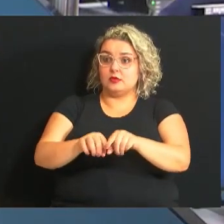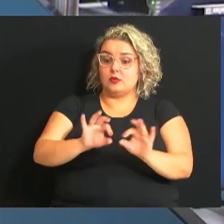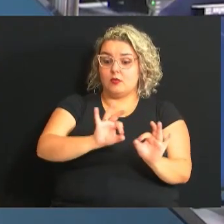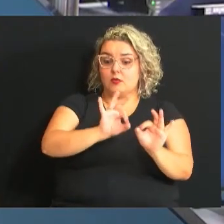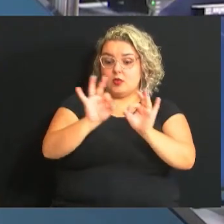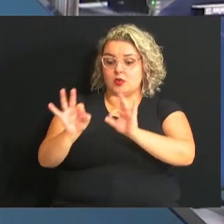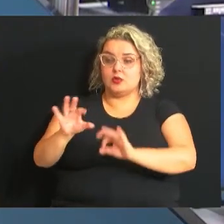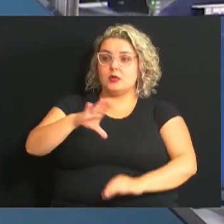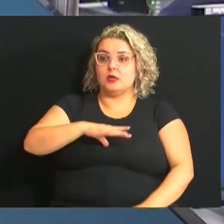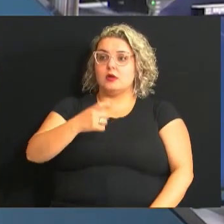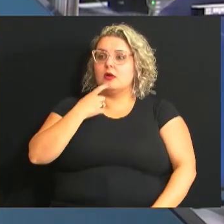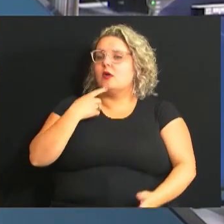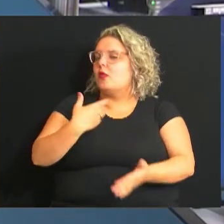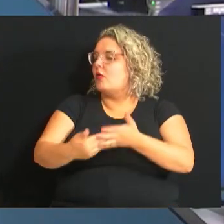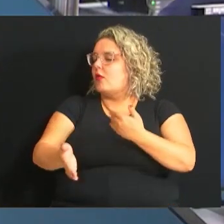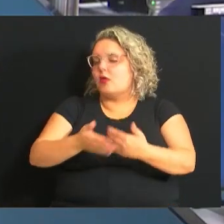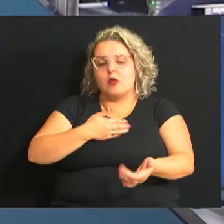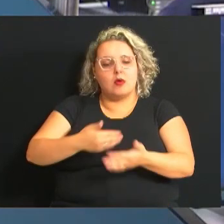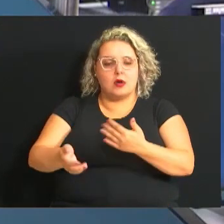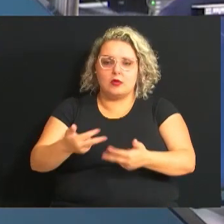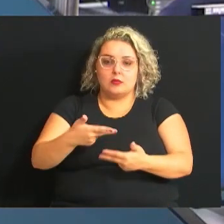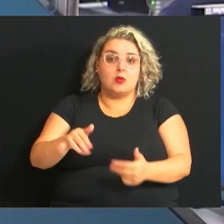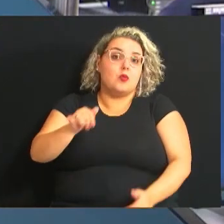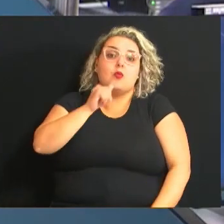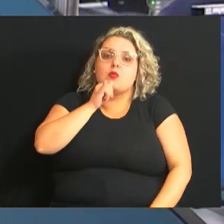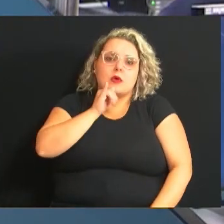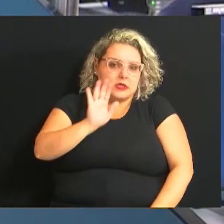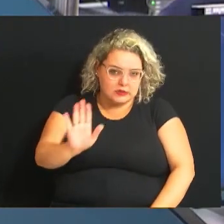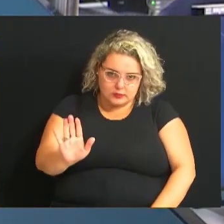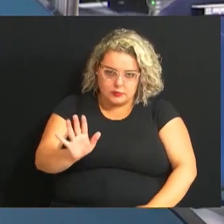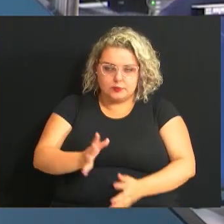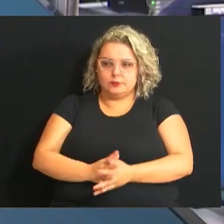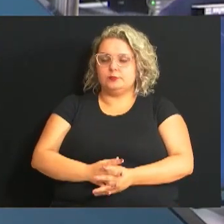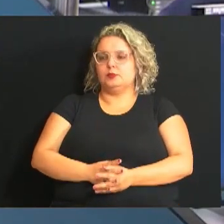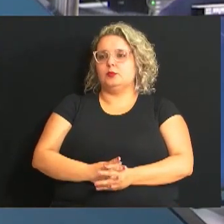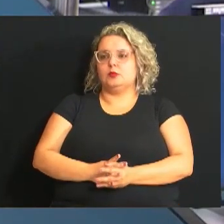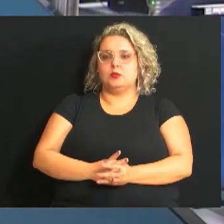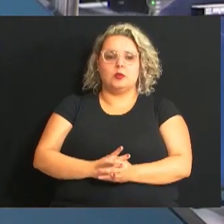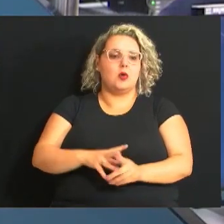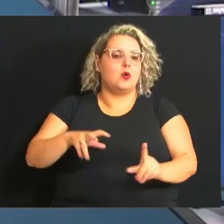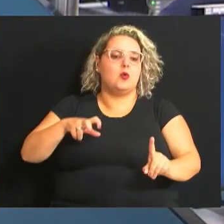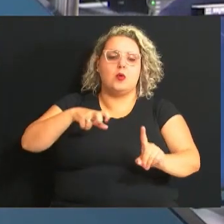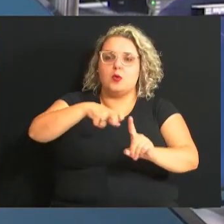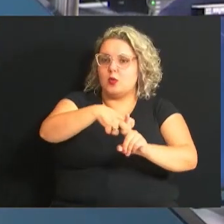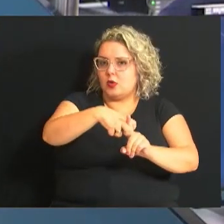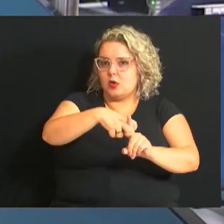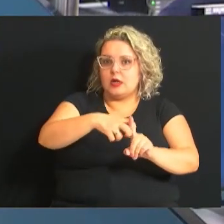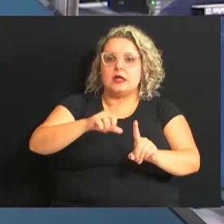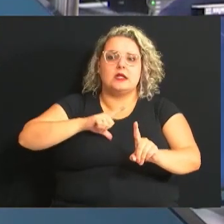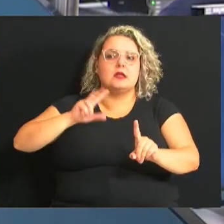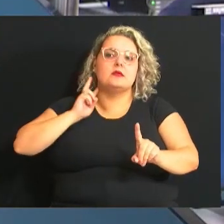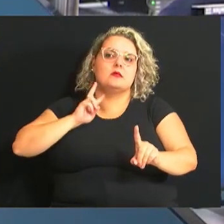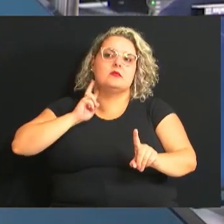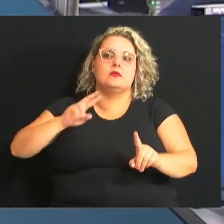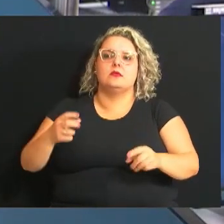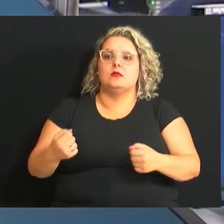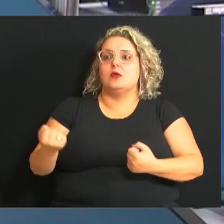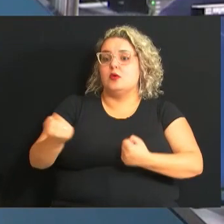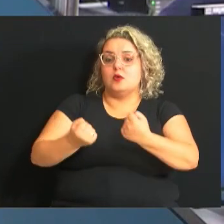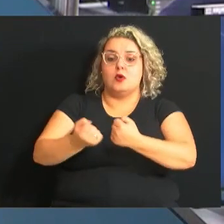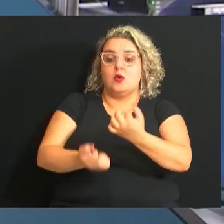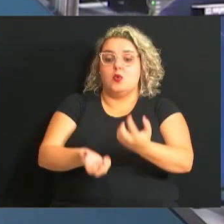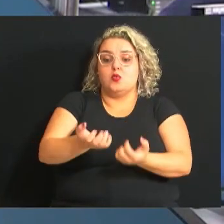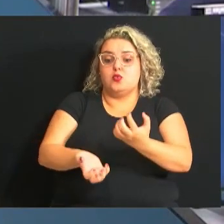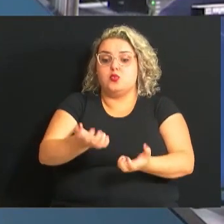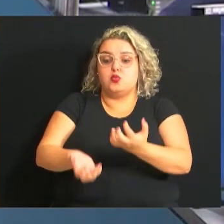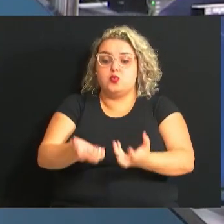de qualquer natureza. Vou citar um exemplo para você aqui. Um acidente de trânsito com vítima. O veículo, por exemplo, está pegando fogo. Os nossos